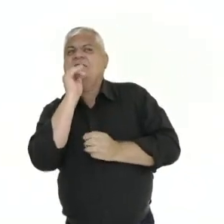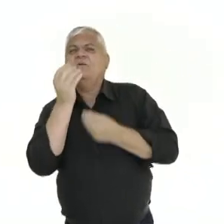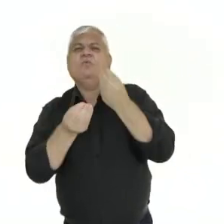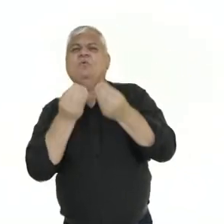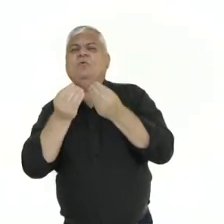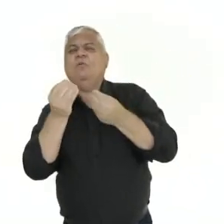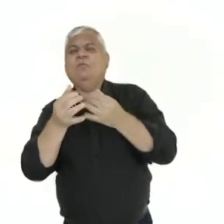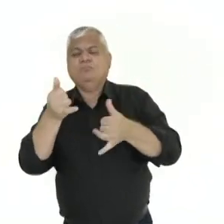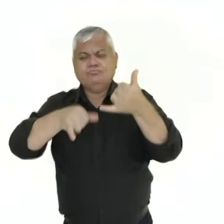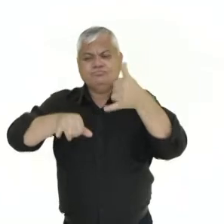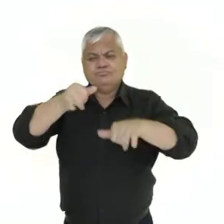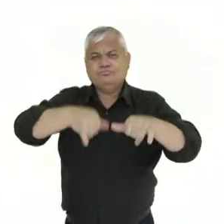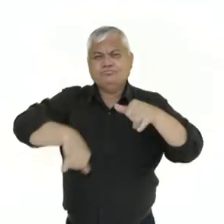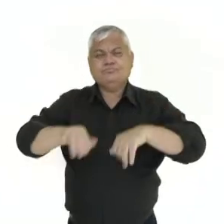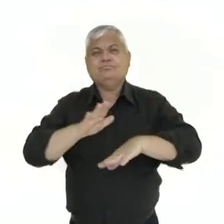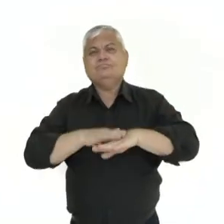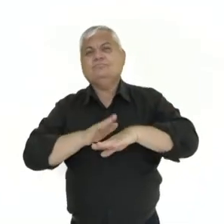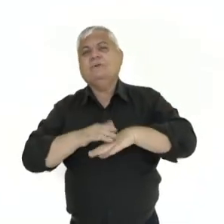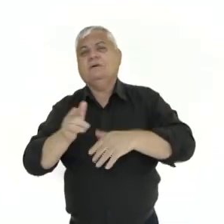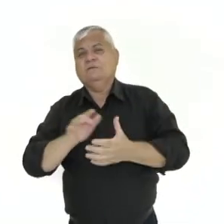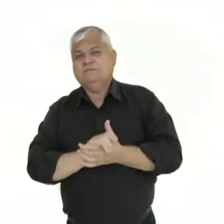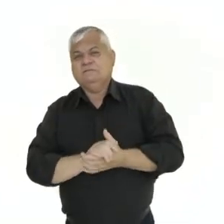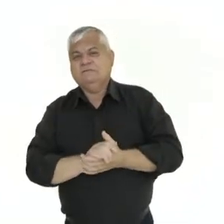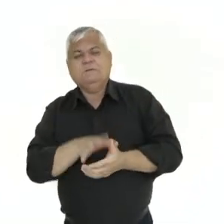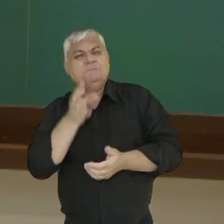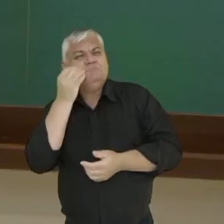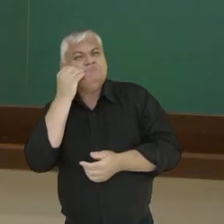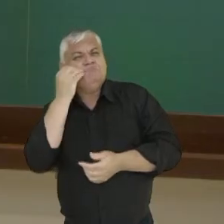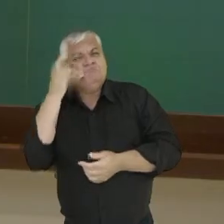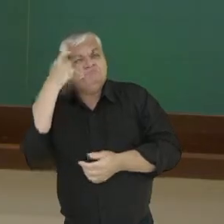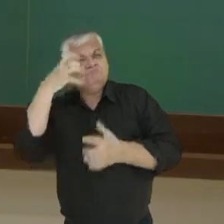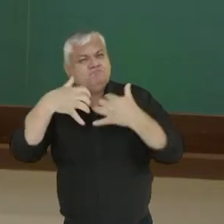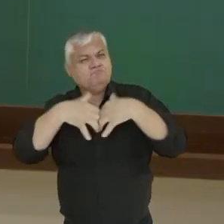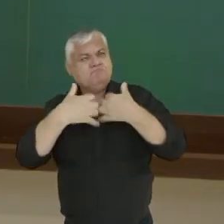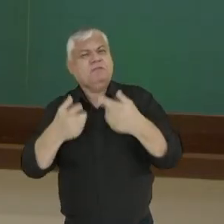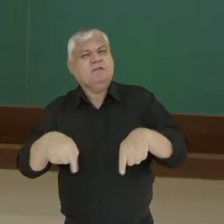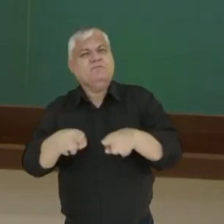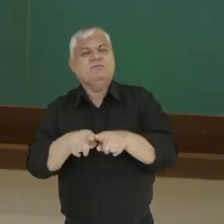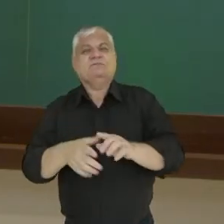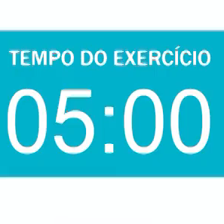pelo químico? Então tentem, pensem um pouquinho, já já a gente volta.